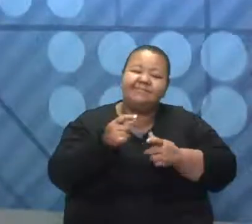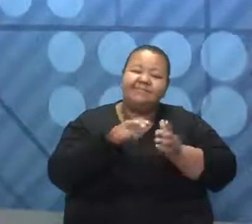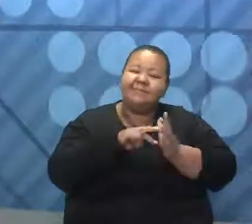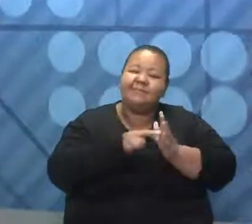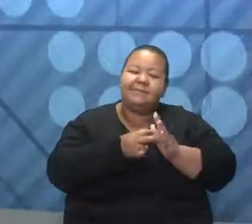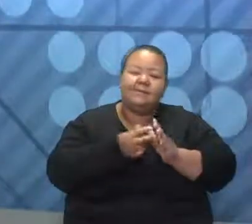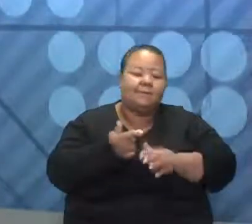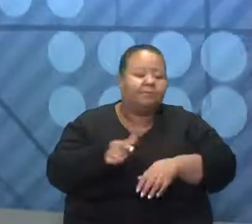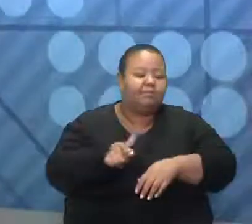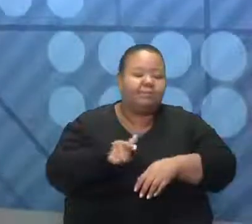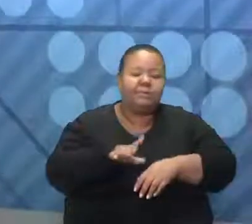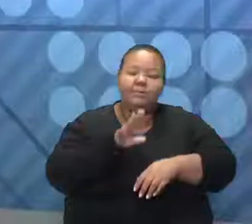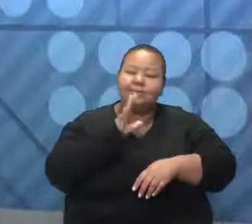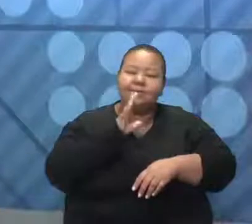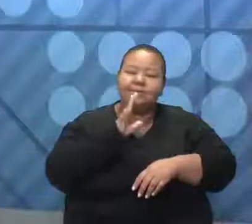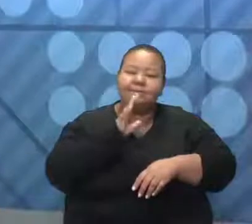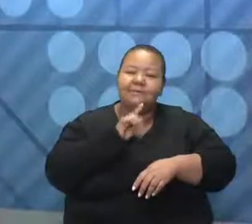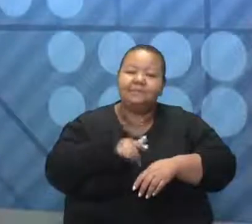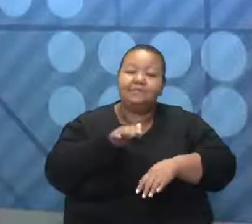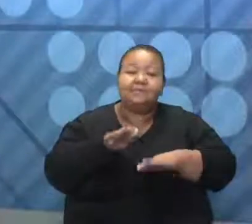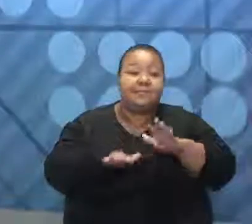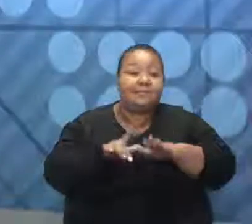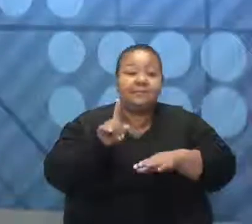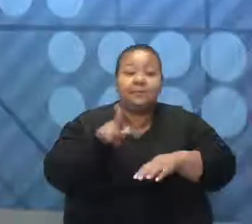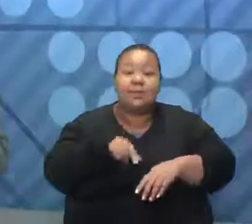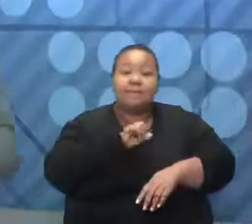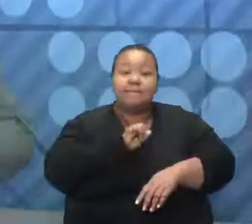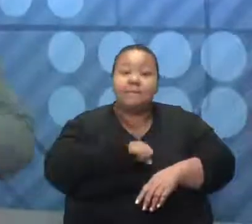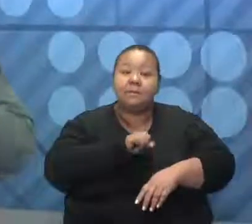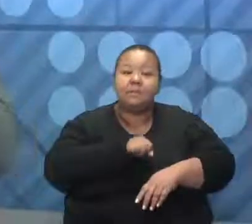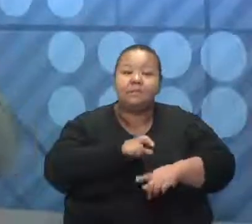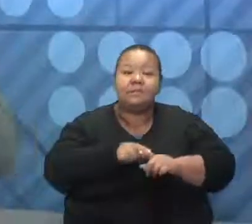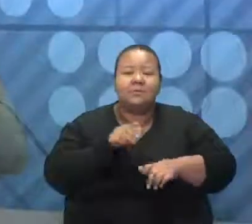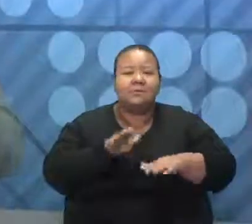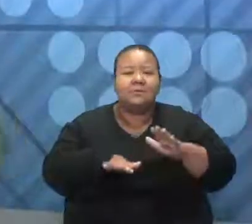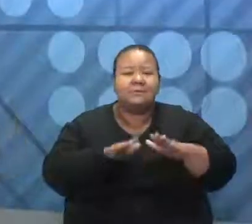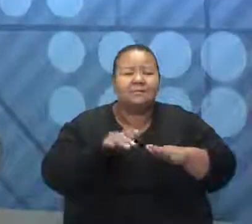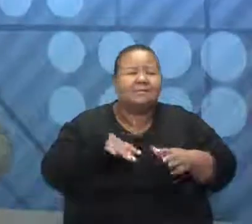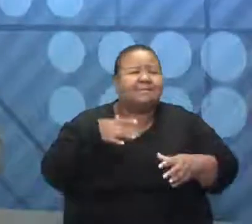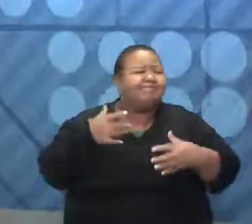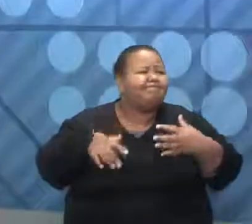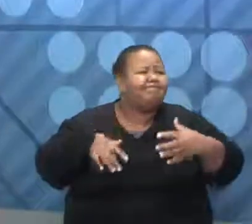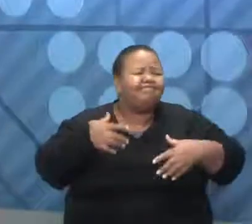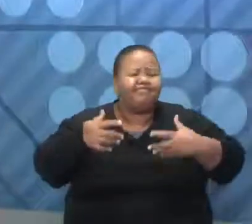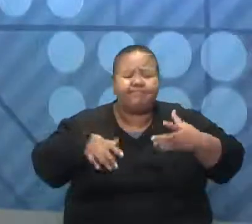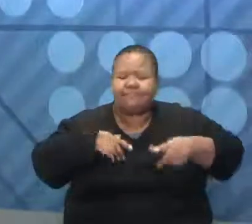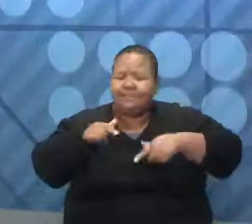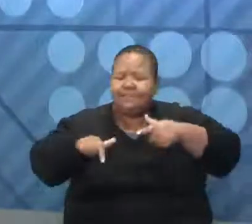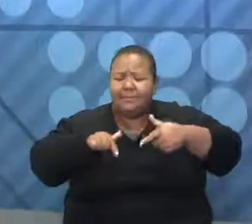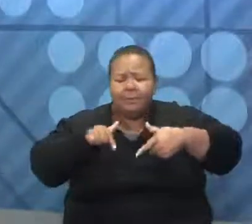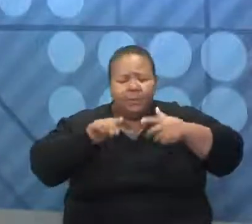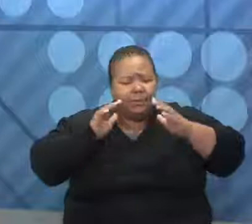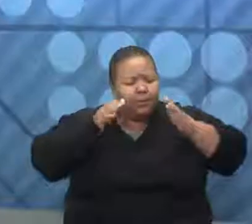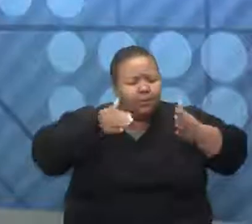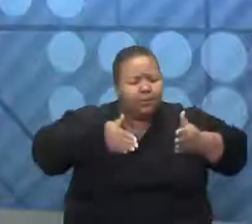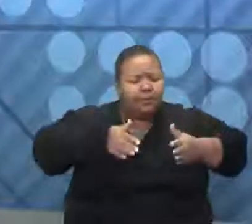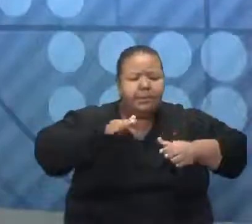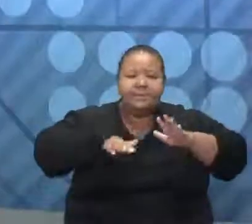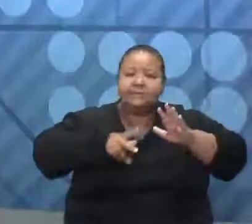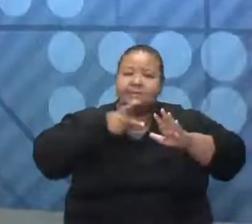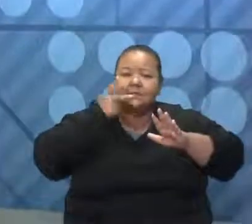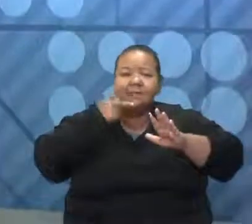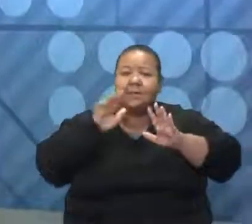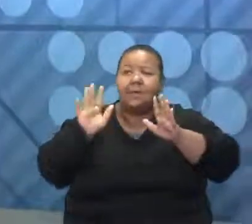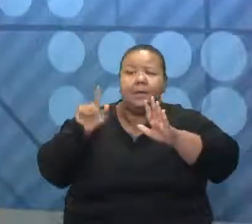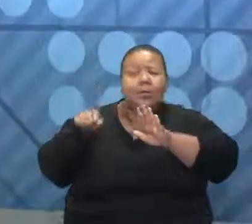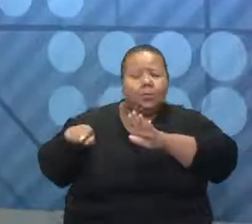conhecimento suficiente. Às vezes não é nem por maldade, mas é porque às vezes está tão atolado ali no trabalho que às vezes eu falo assim, não, isso